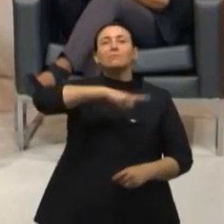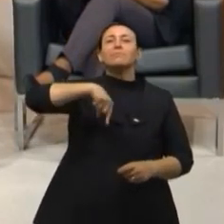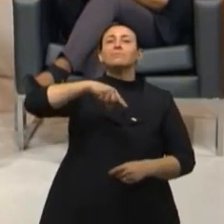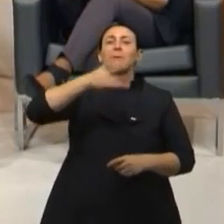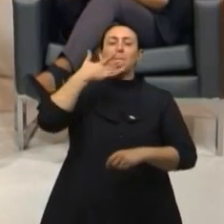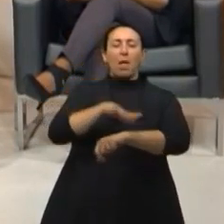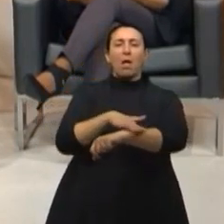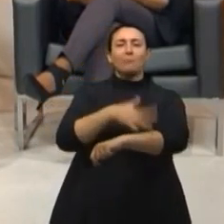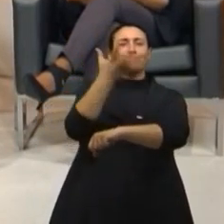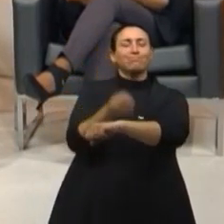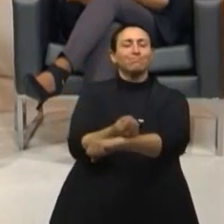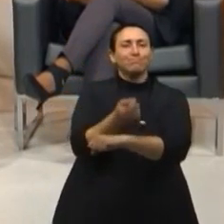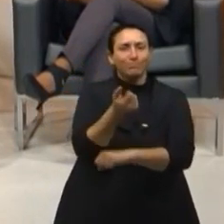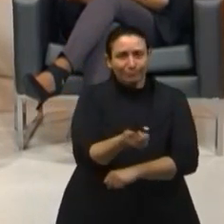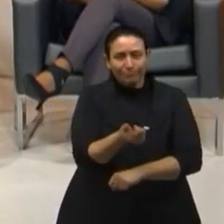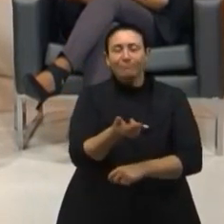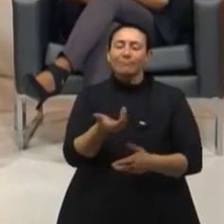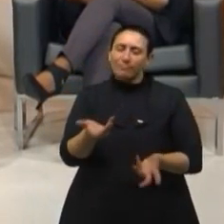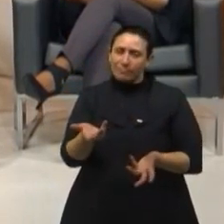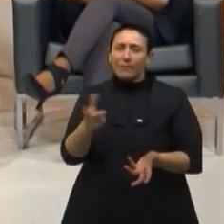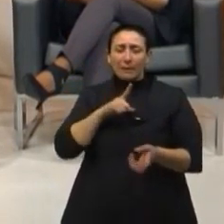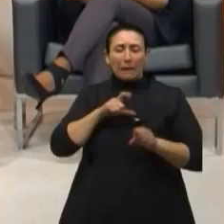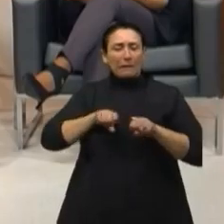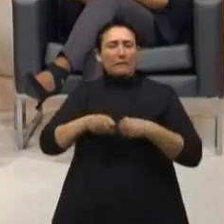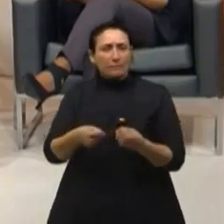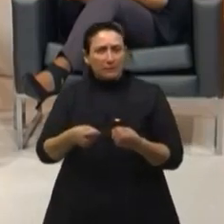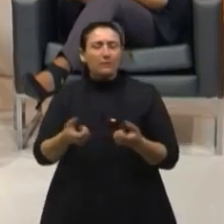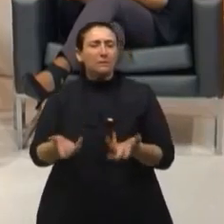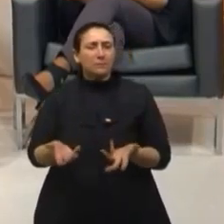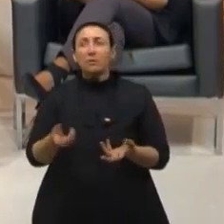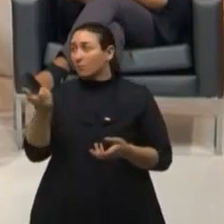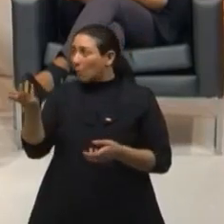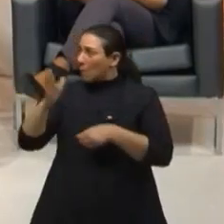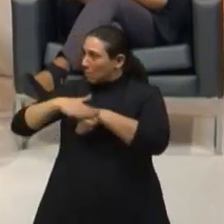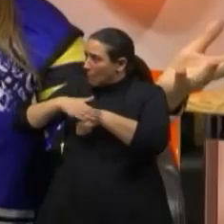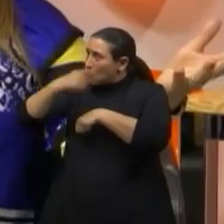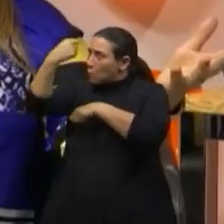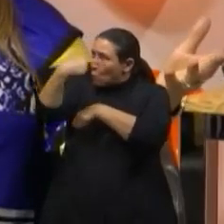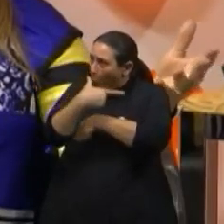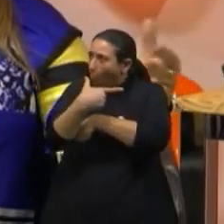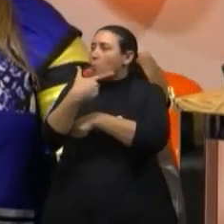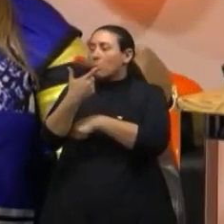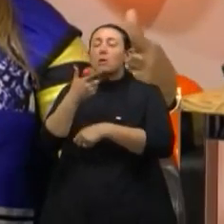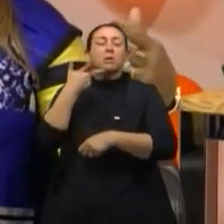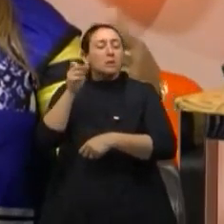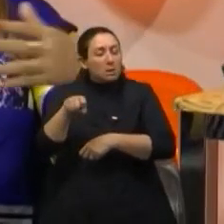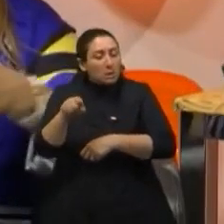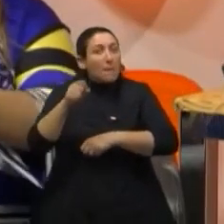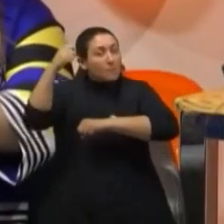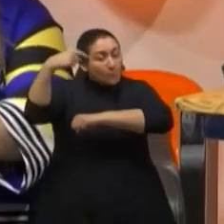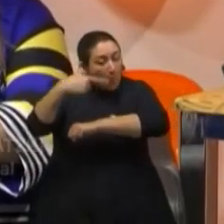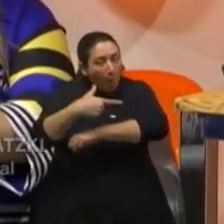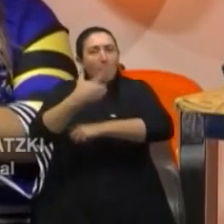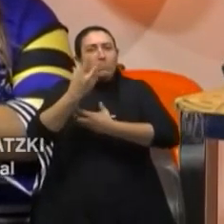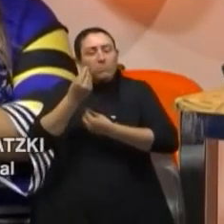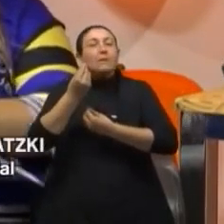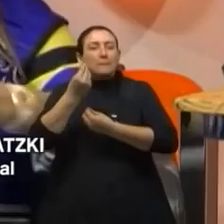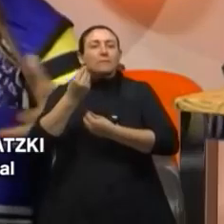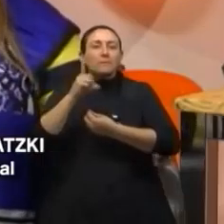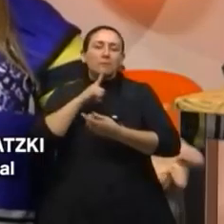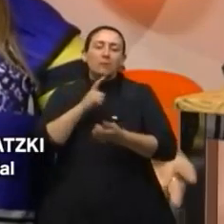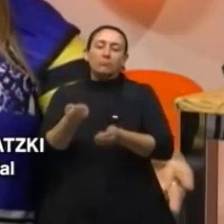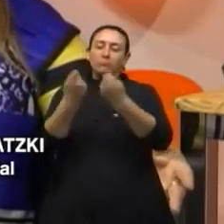mas absorve abor menos porque ela tem mais defesa então eh eh enquanto tem mais defesa pro